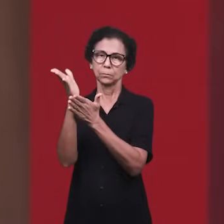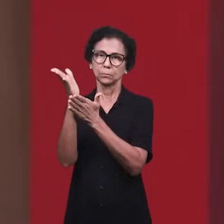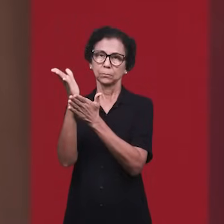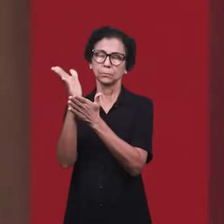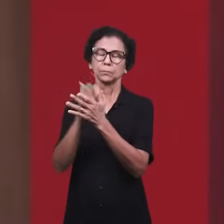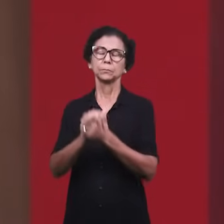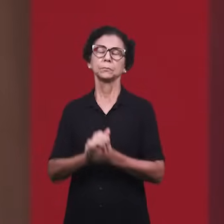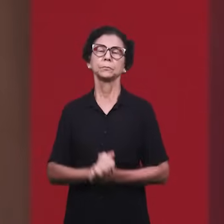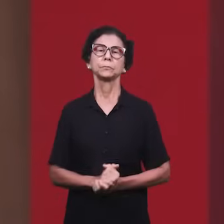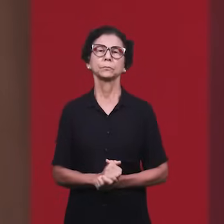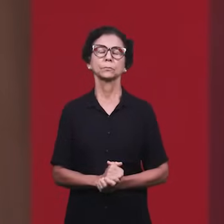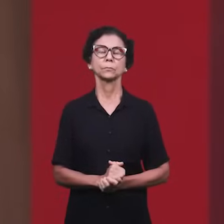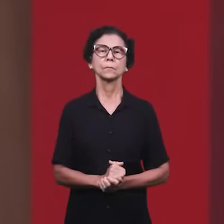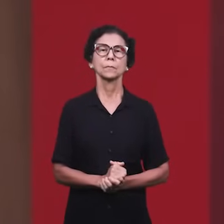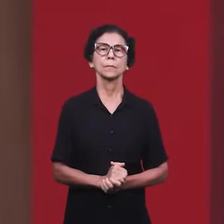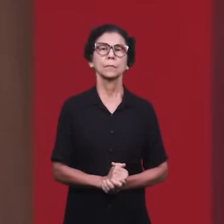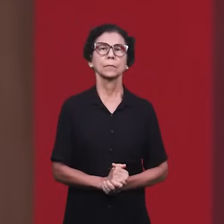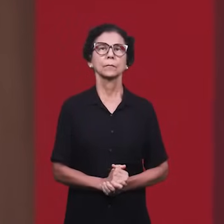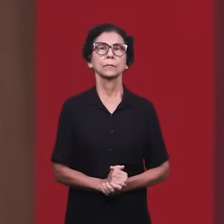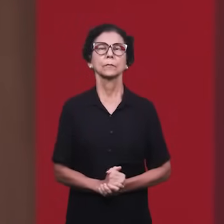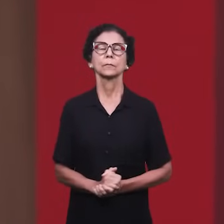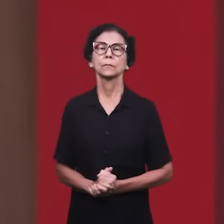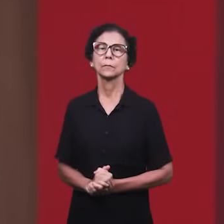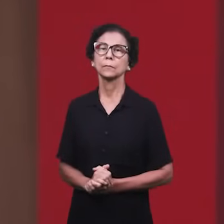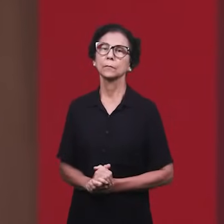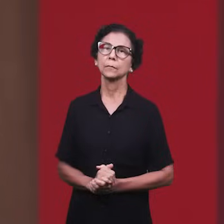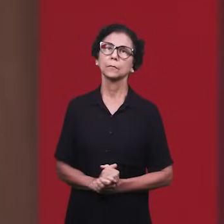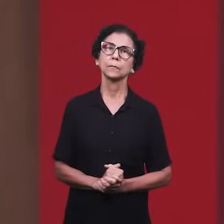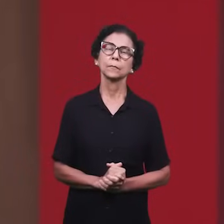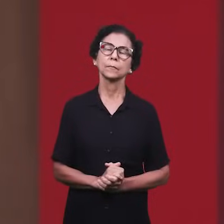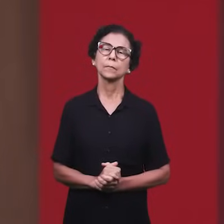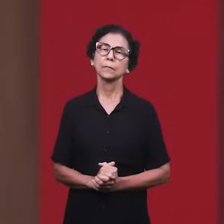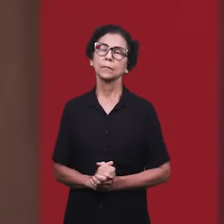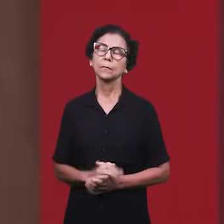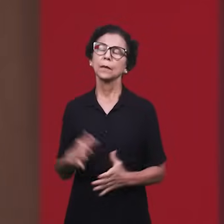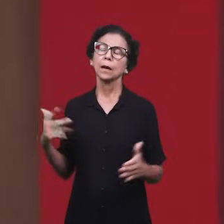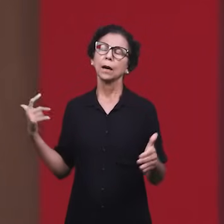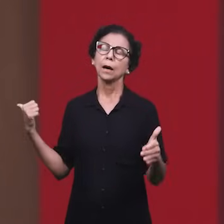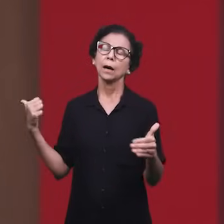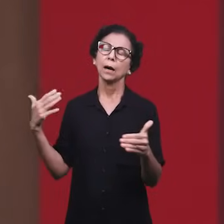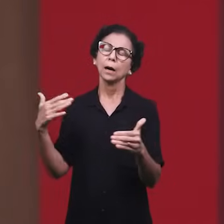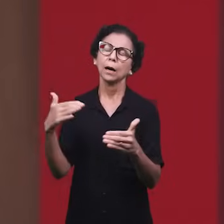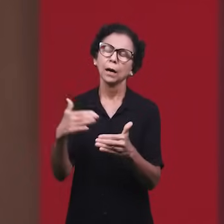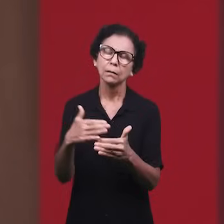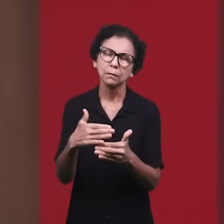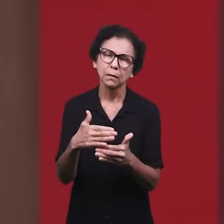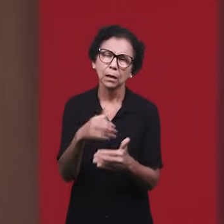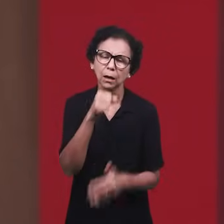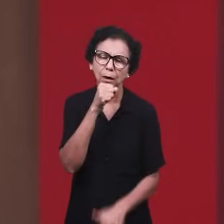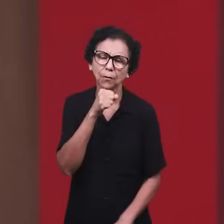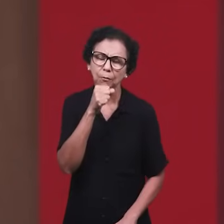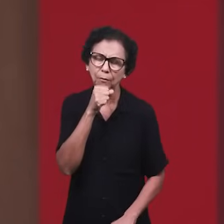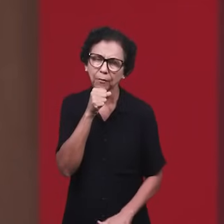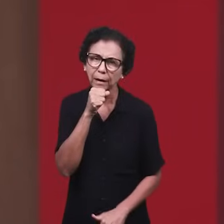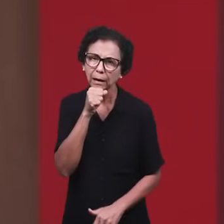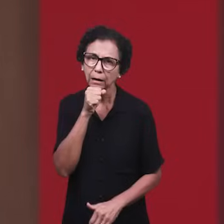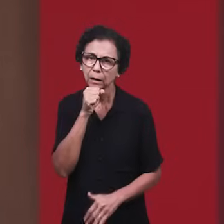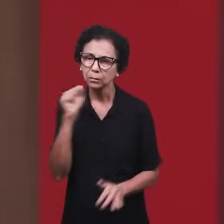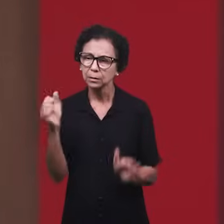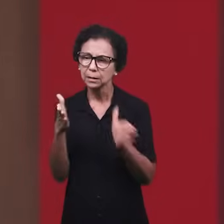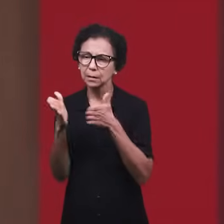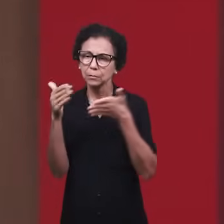verso é interessante que ele mostra a Trindade porque disse assim e até quando for velho não se desviará dele é o